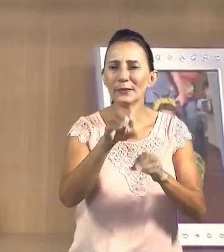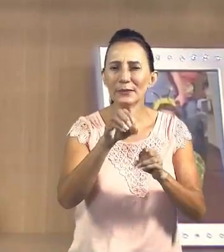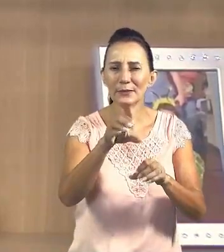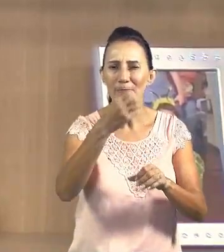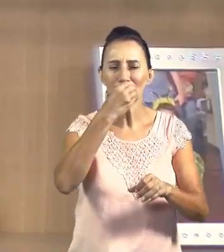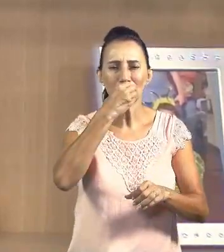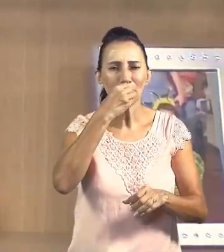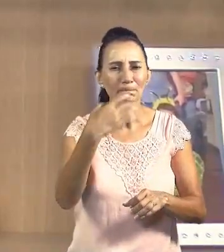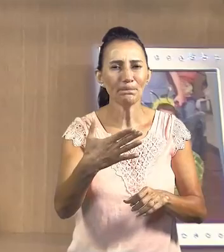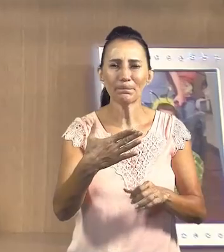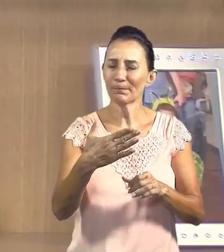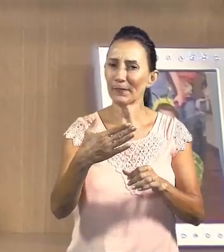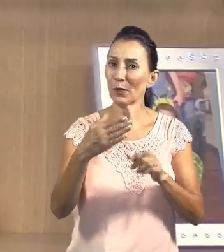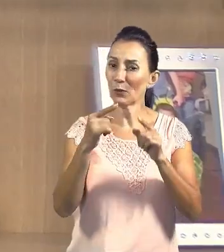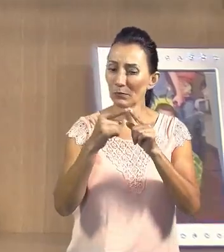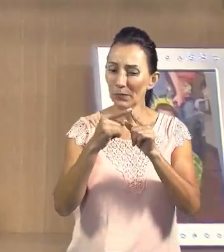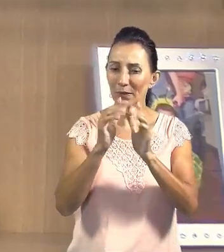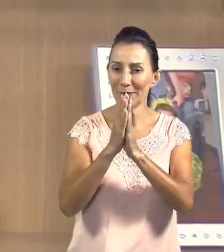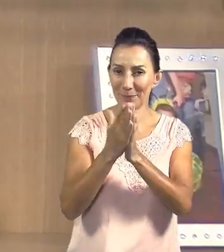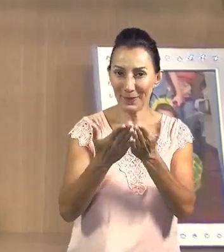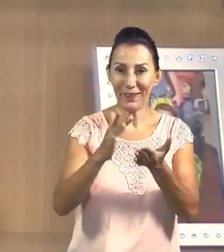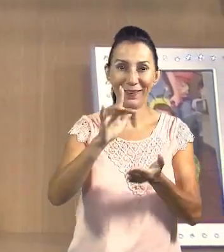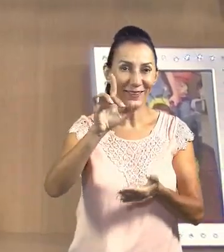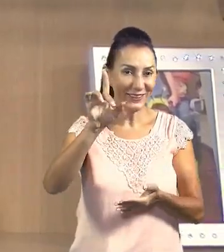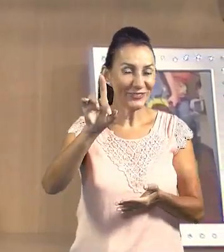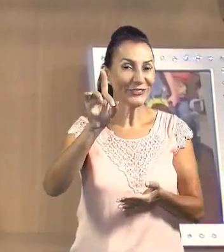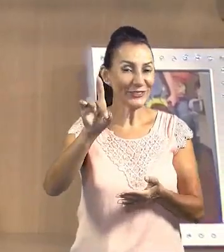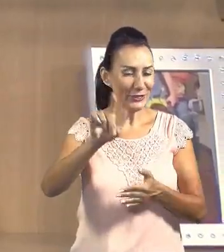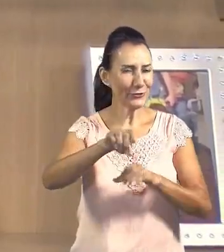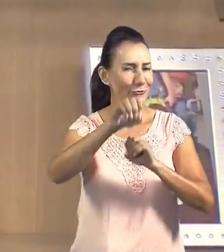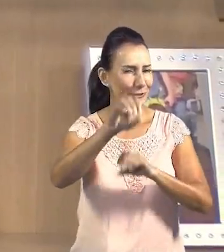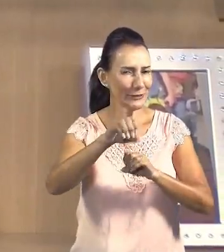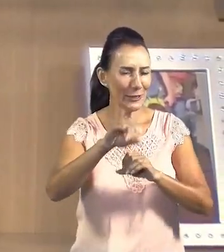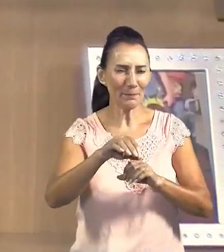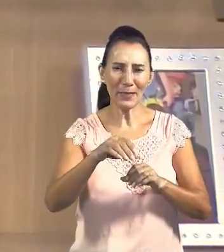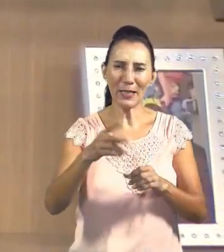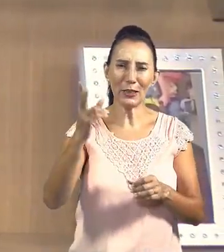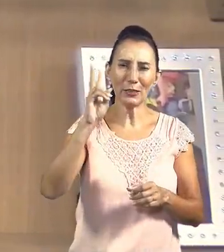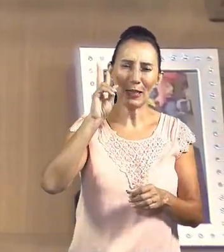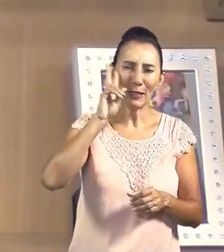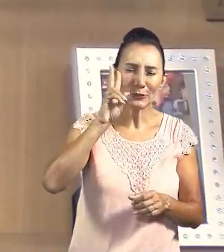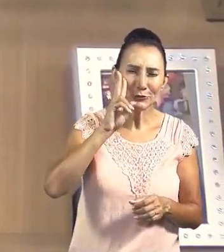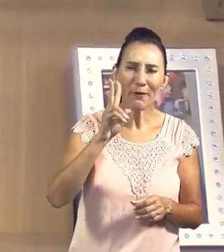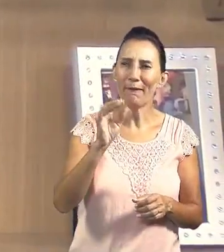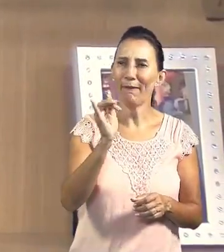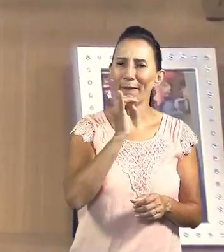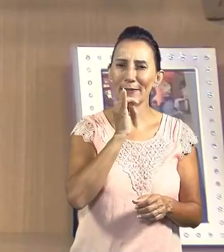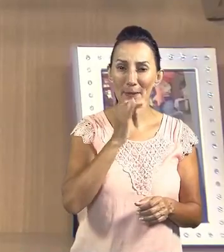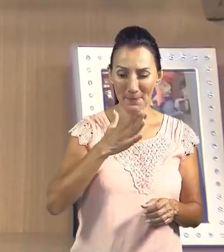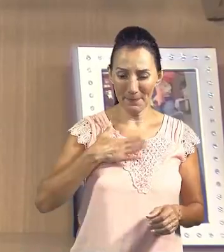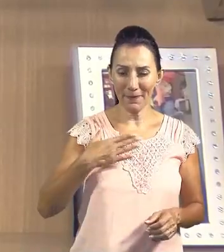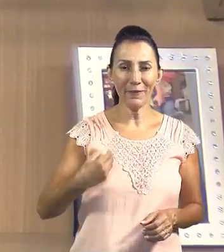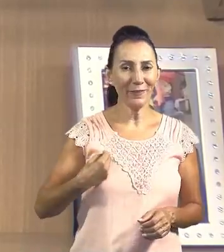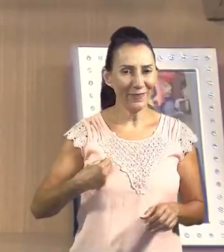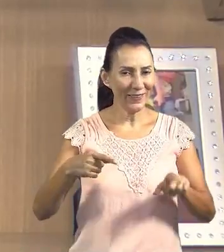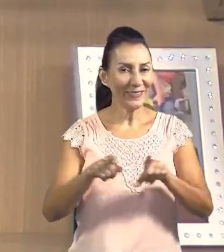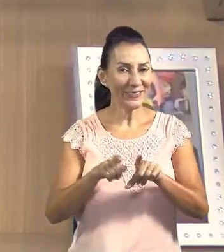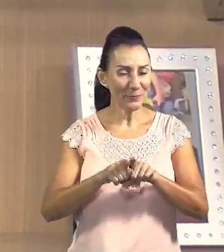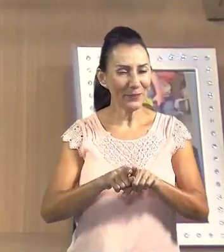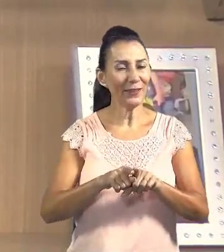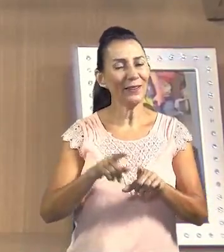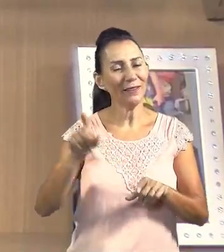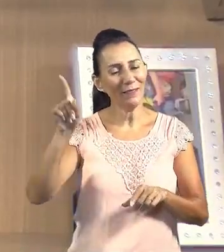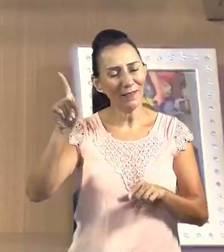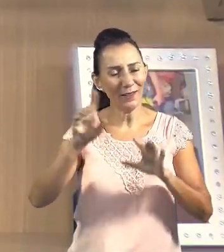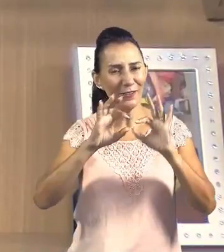bíblico, totalmente fundamentado na palavra de Deus, com várias ilustrações da minha própria vida,